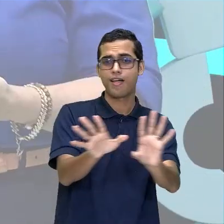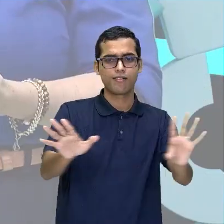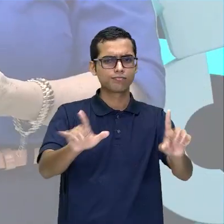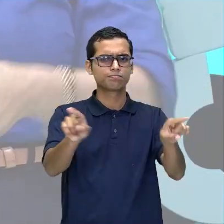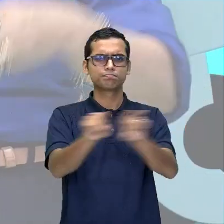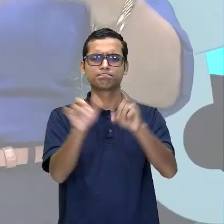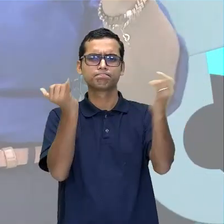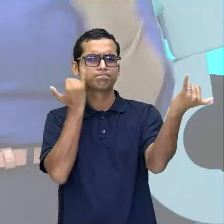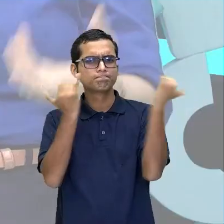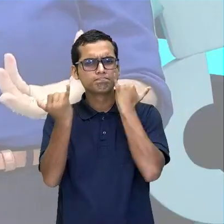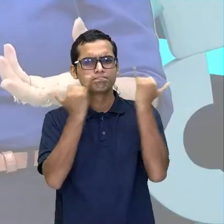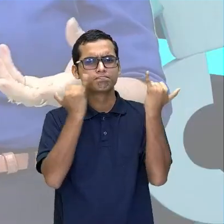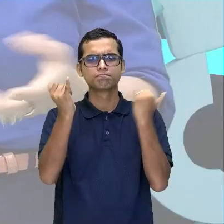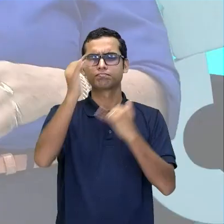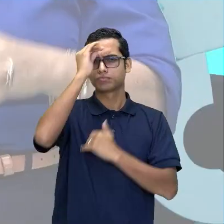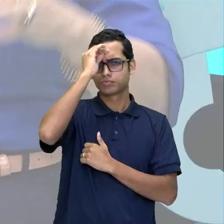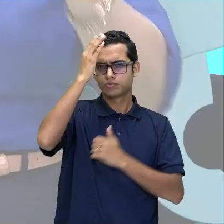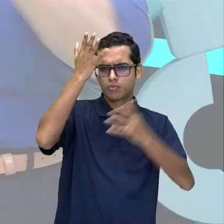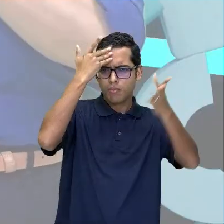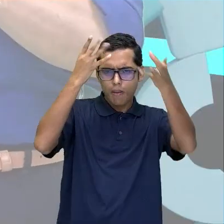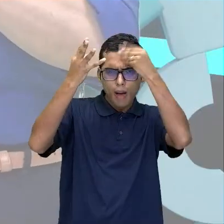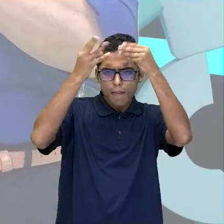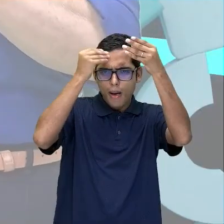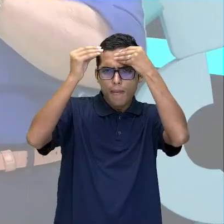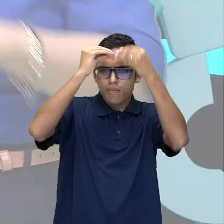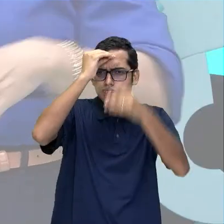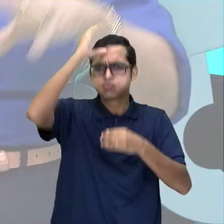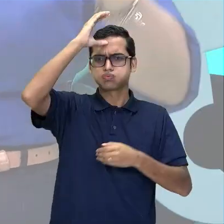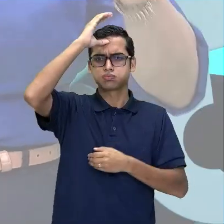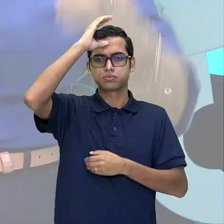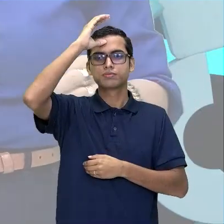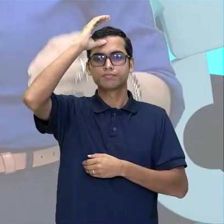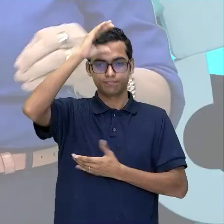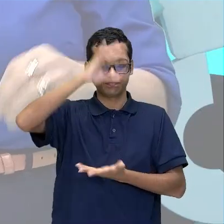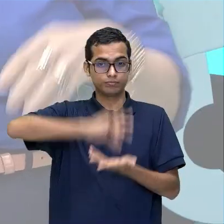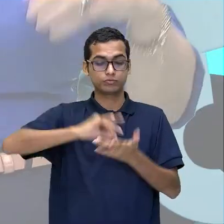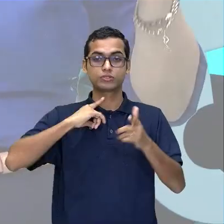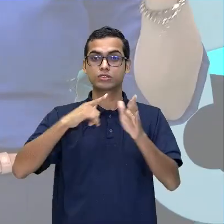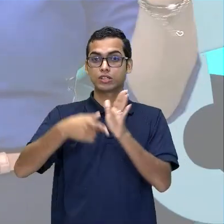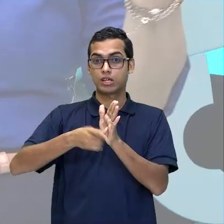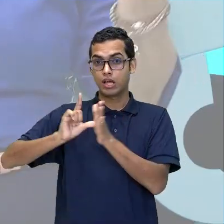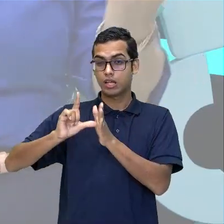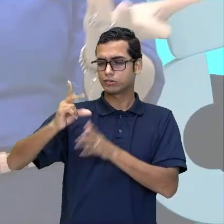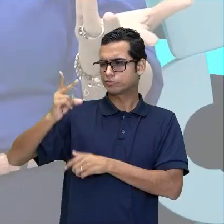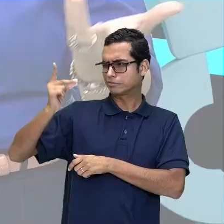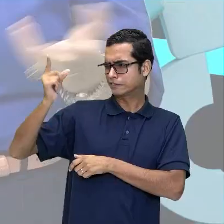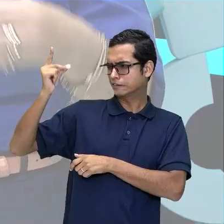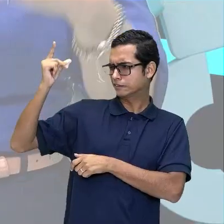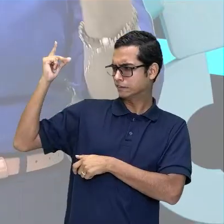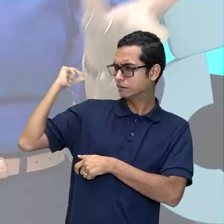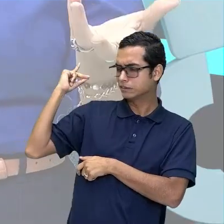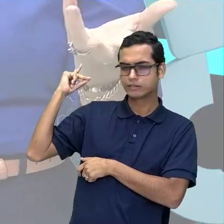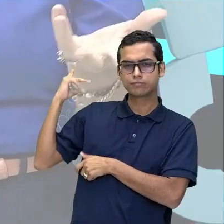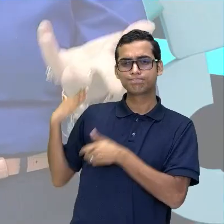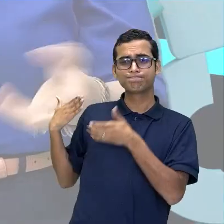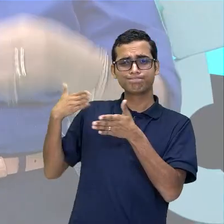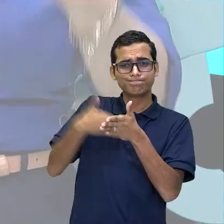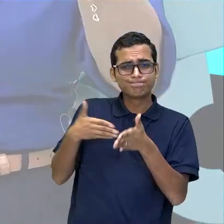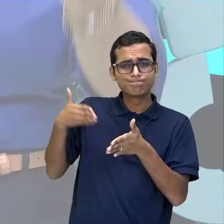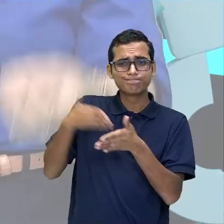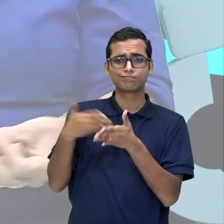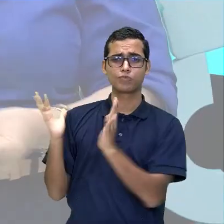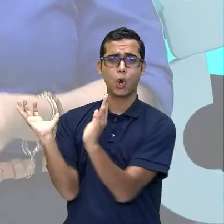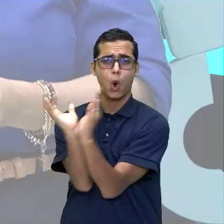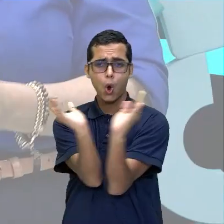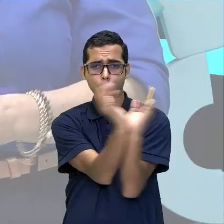ao conhecimento e às informações que antes estavam restritos a determinados grupos,